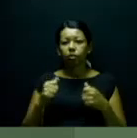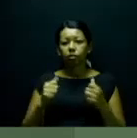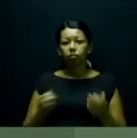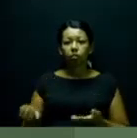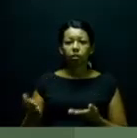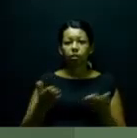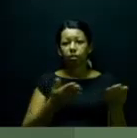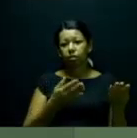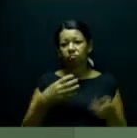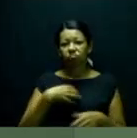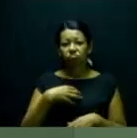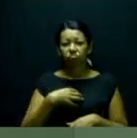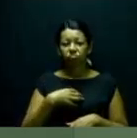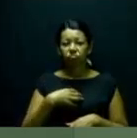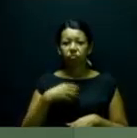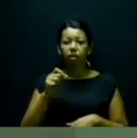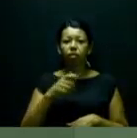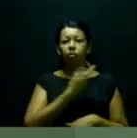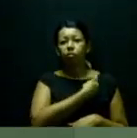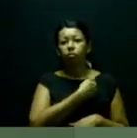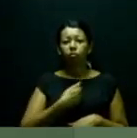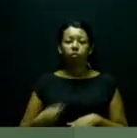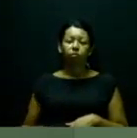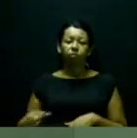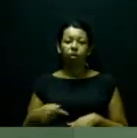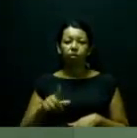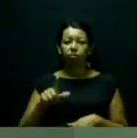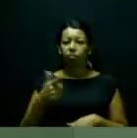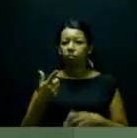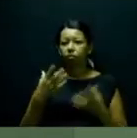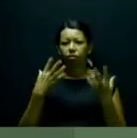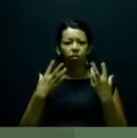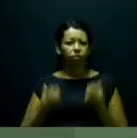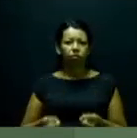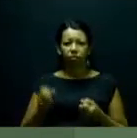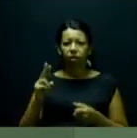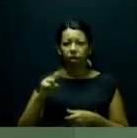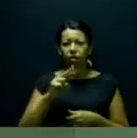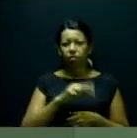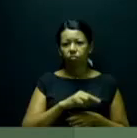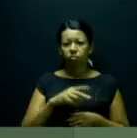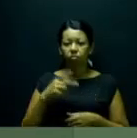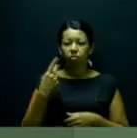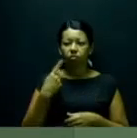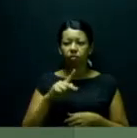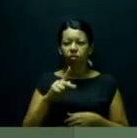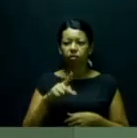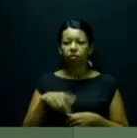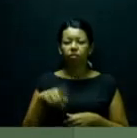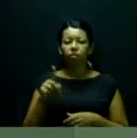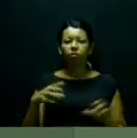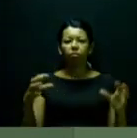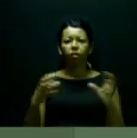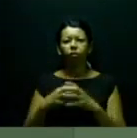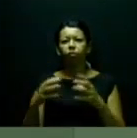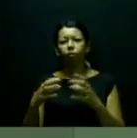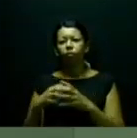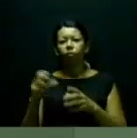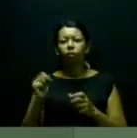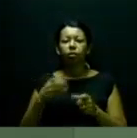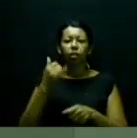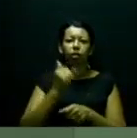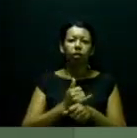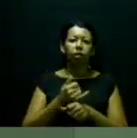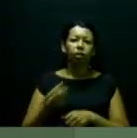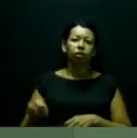oferecer condições, e é aí que o desgoverno não vai aprovar nunca o vosso projeto, nem Vossa Excelência, sendo da base, pode ser líder